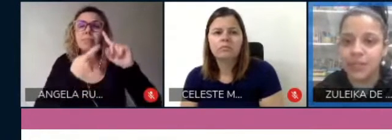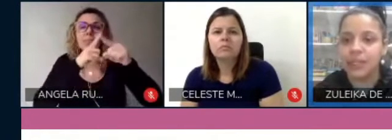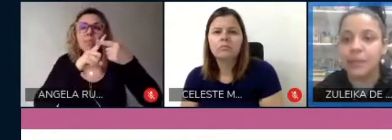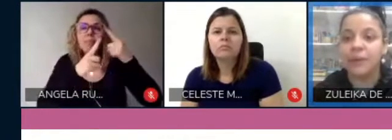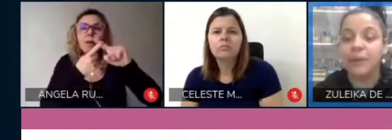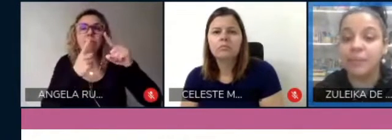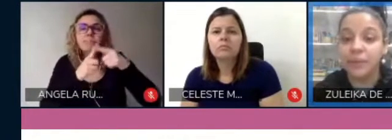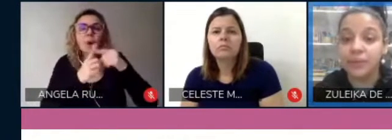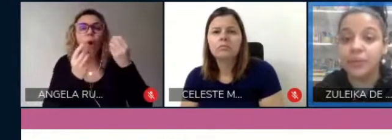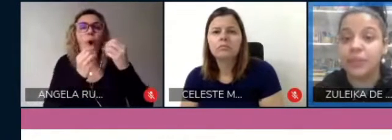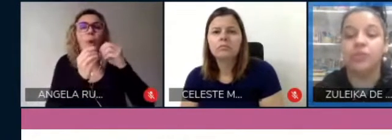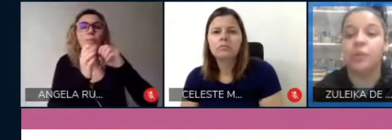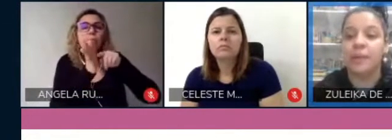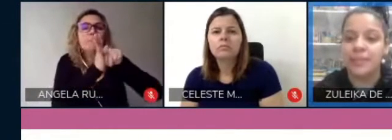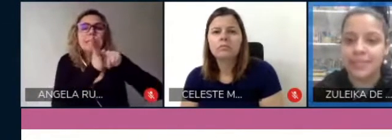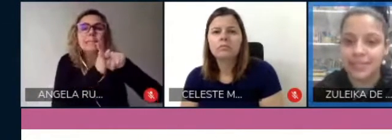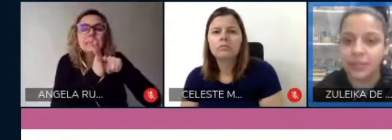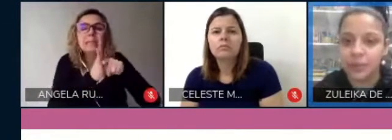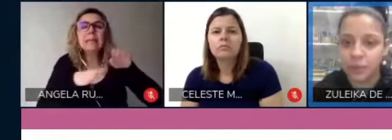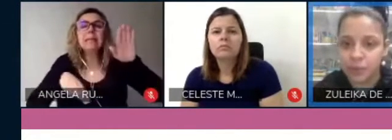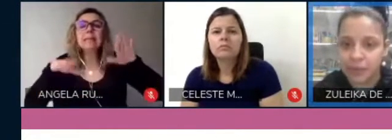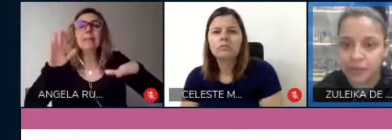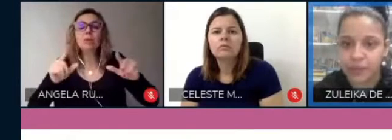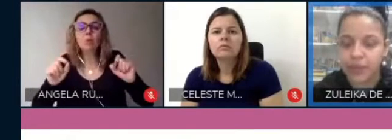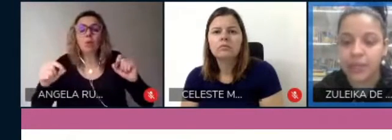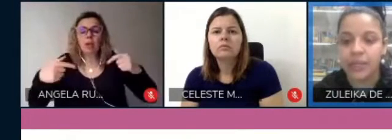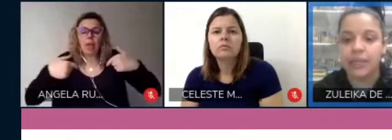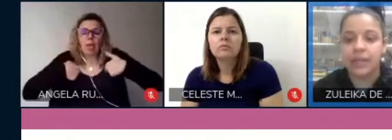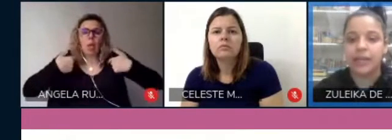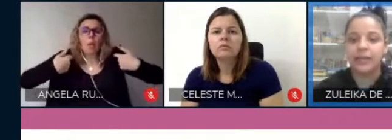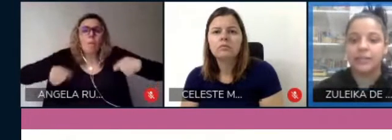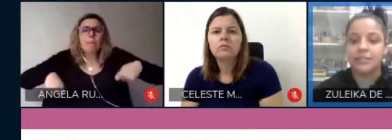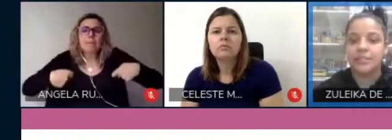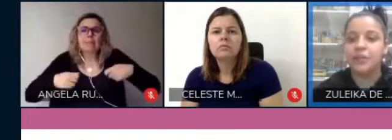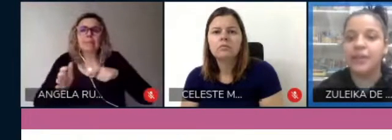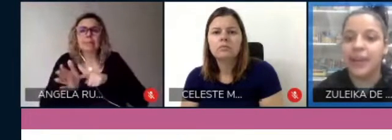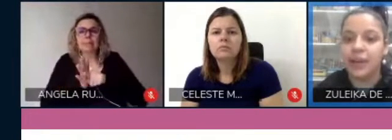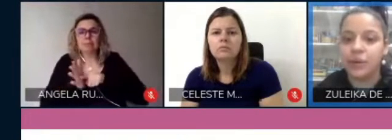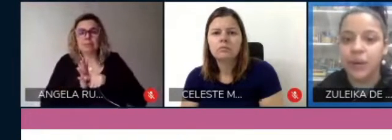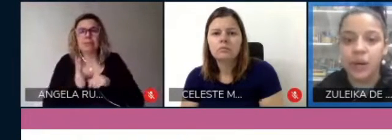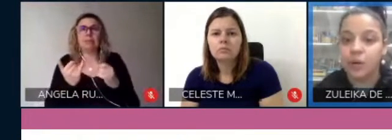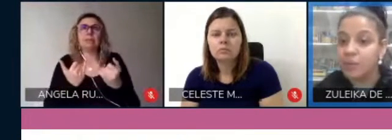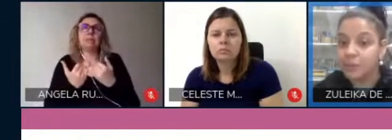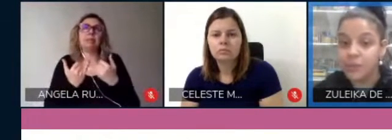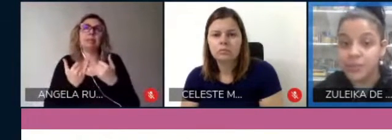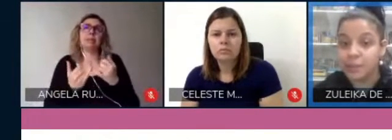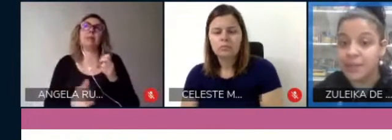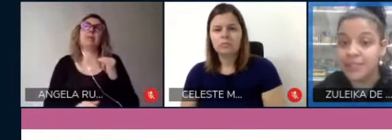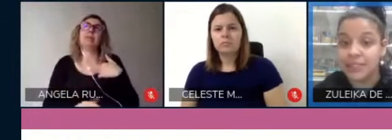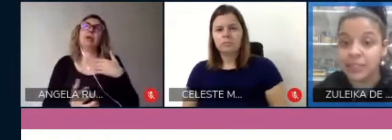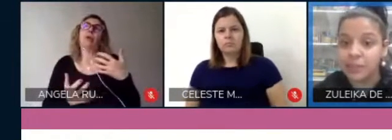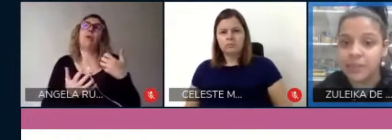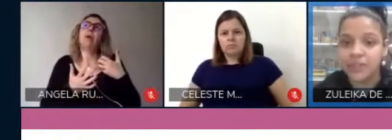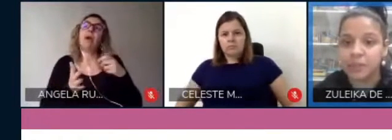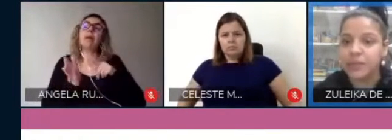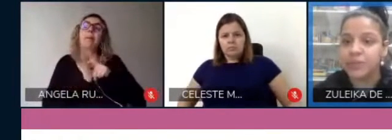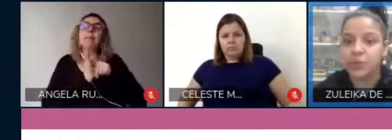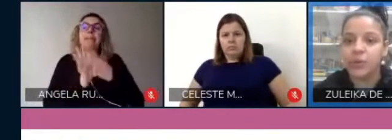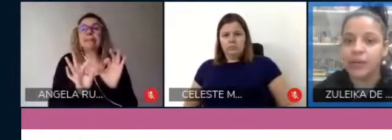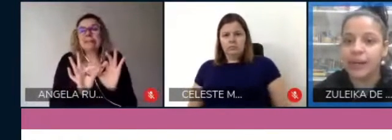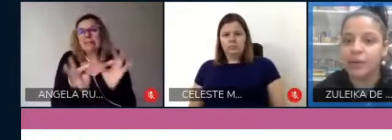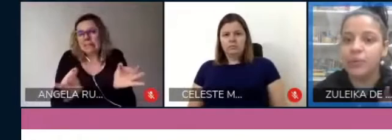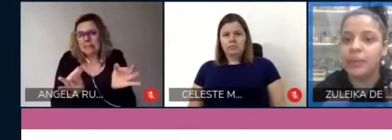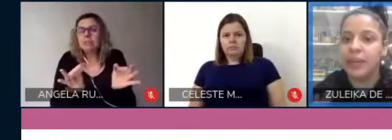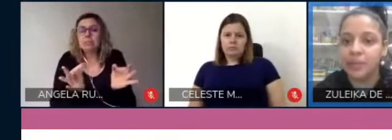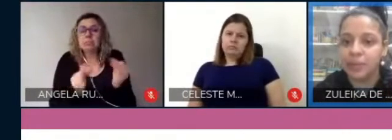de busca dependem muito do que eu estou precisando no momento, né? Se eu quero uma busca mais simples, eu